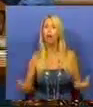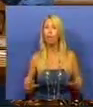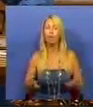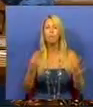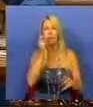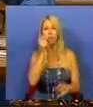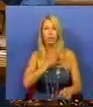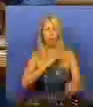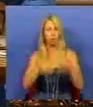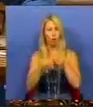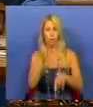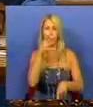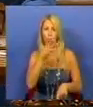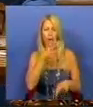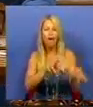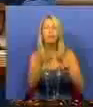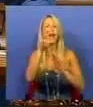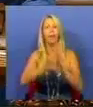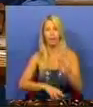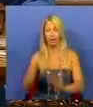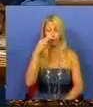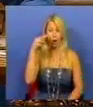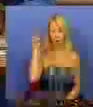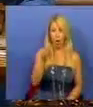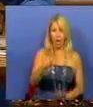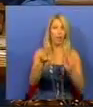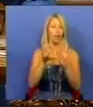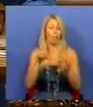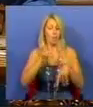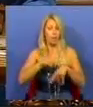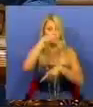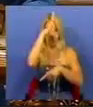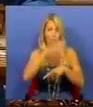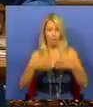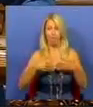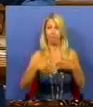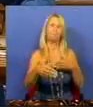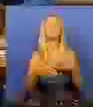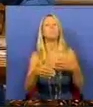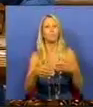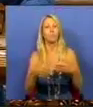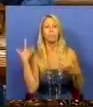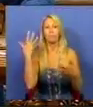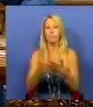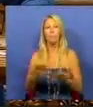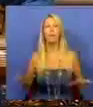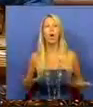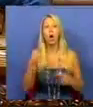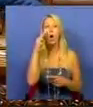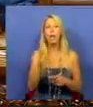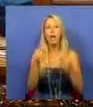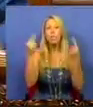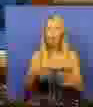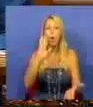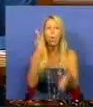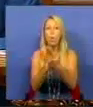deputados, alterar regras, olhando para esta legislatura, olhando até que fosse apenas para a